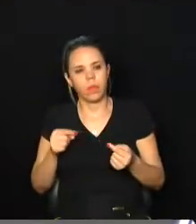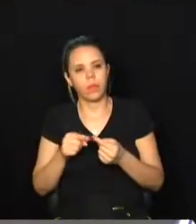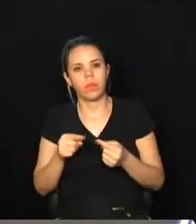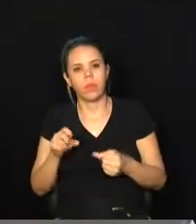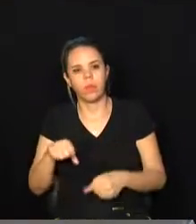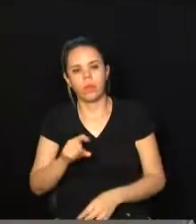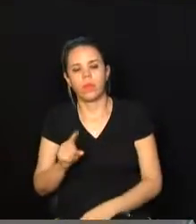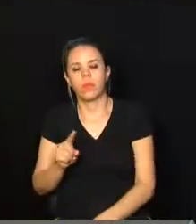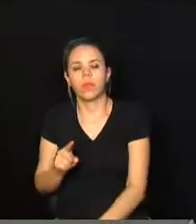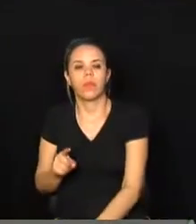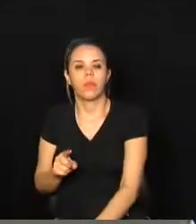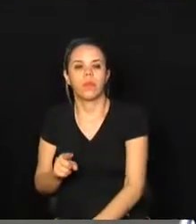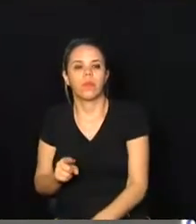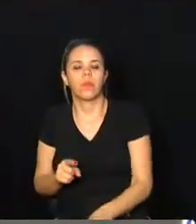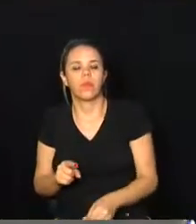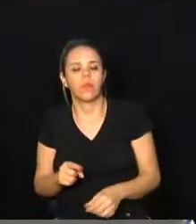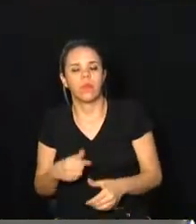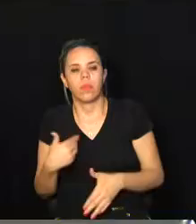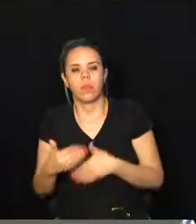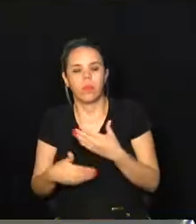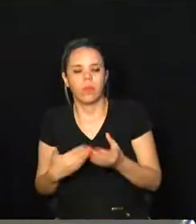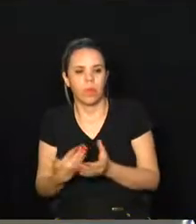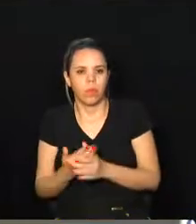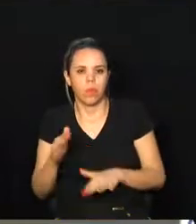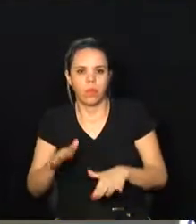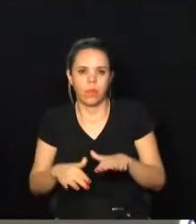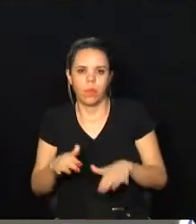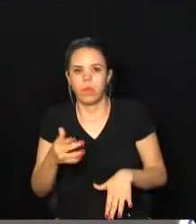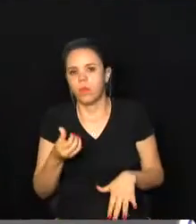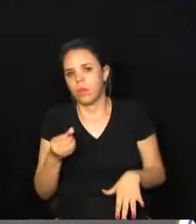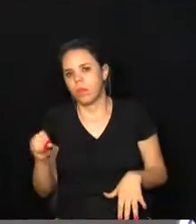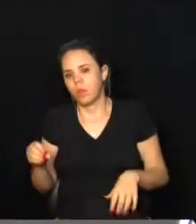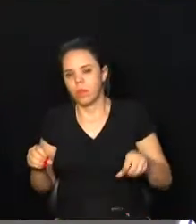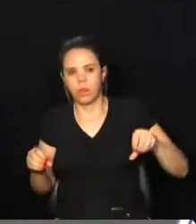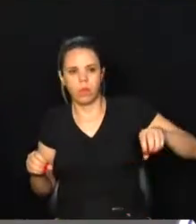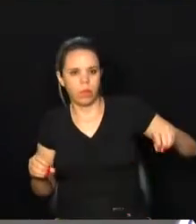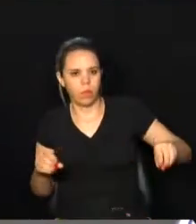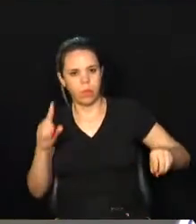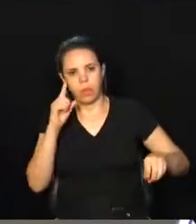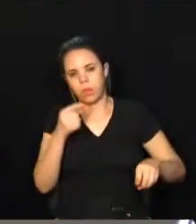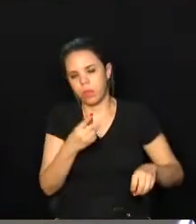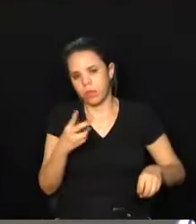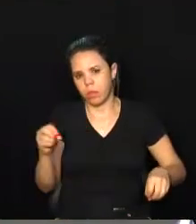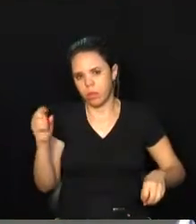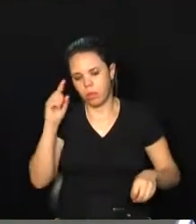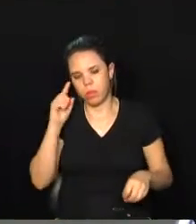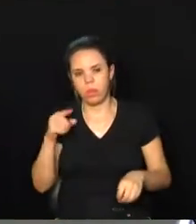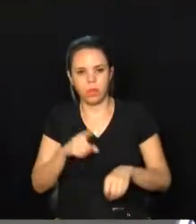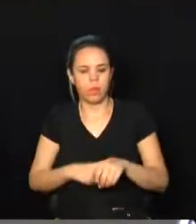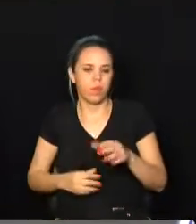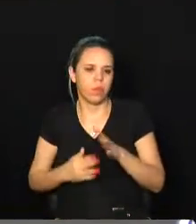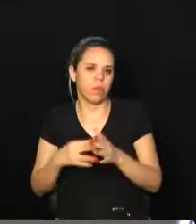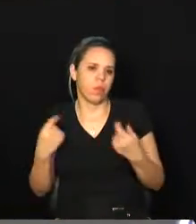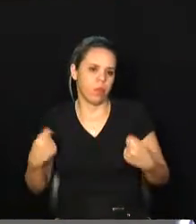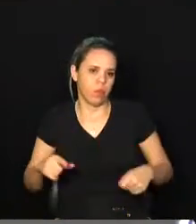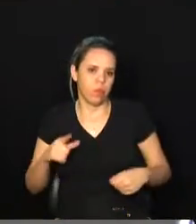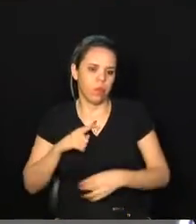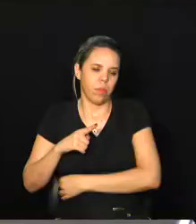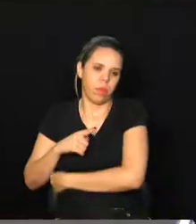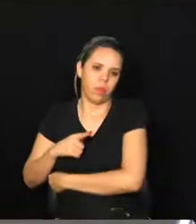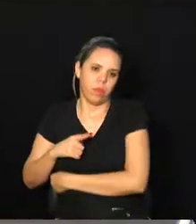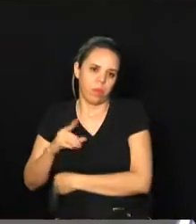não. E aí vai correr o processo, talvez 60, 90, 120 dias, sei lá qual que é o prazo que eles vão precisar para ter